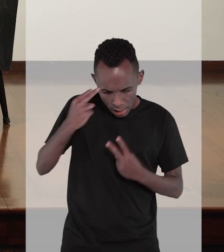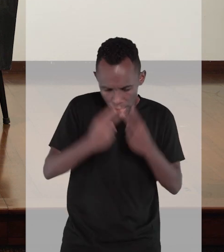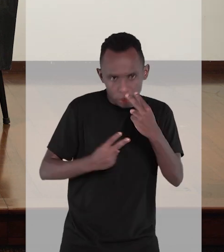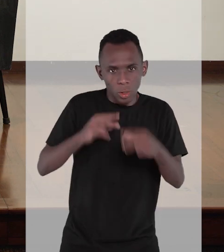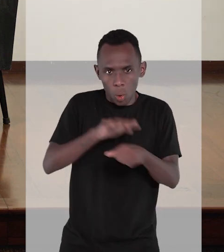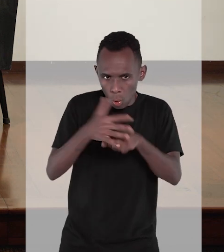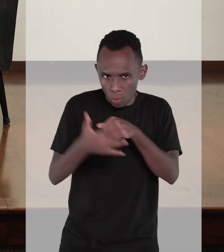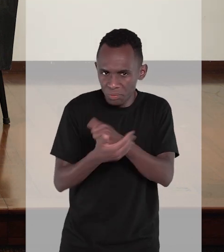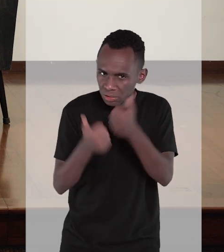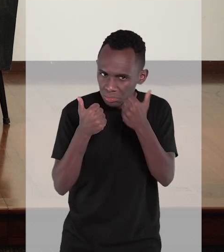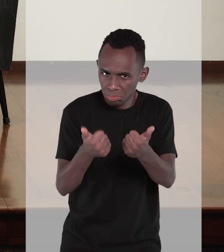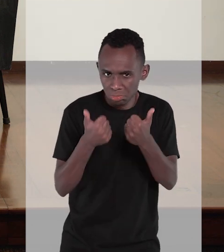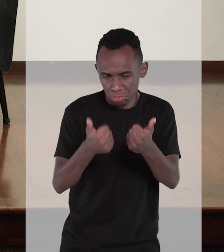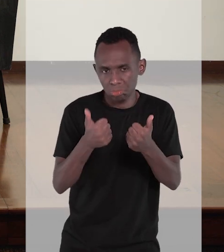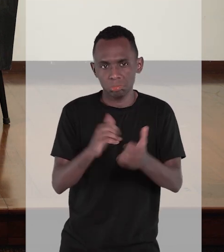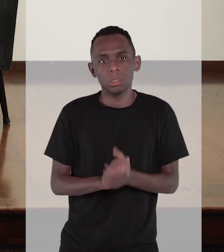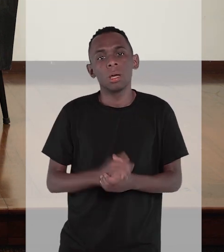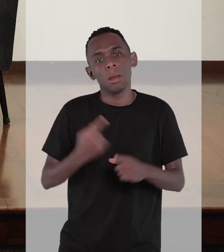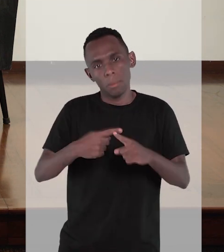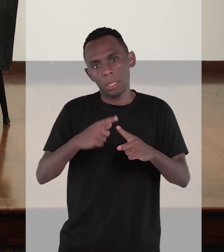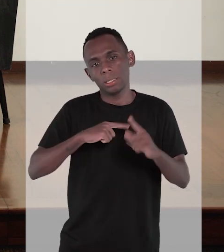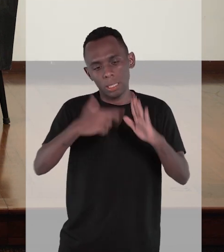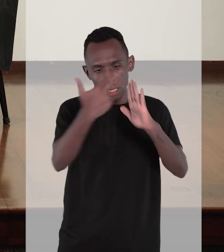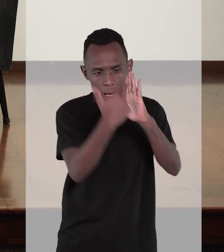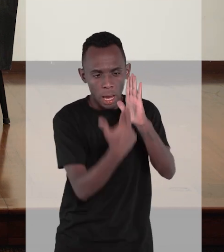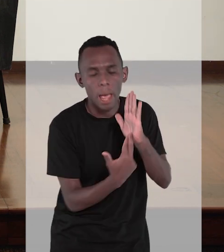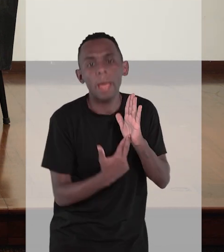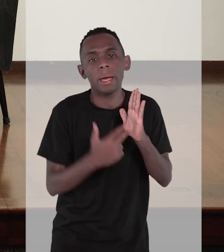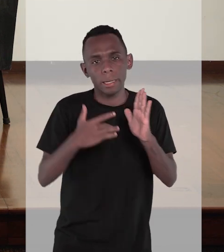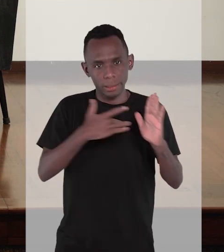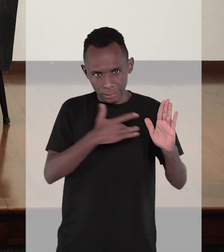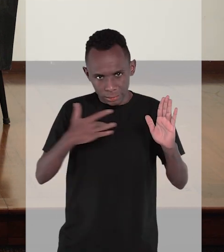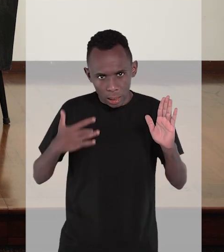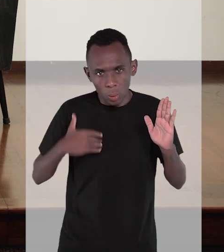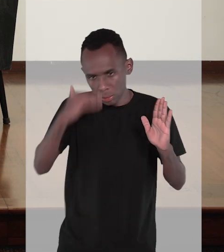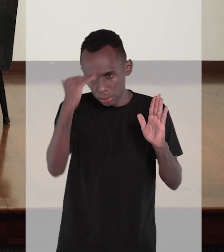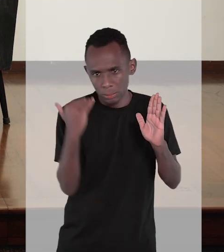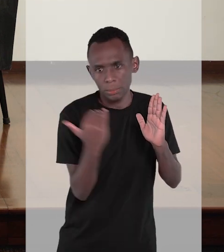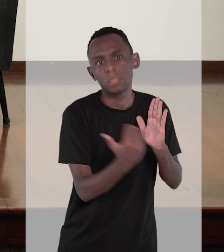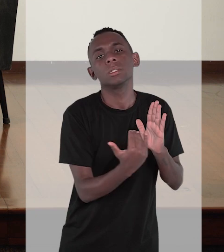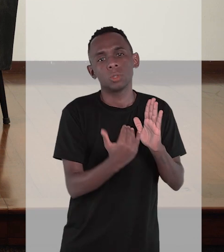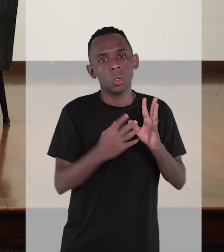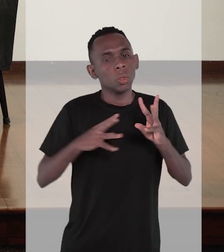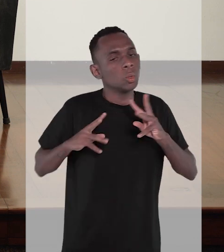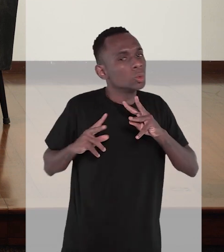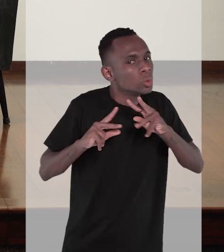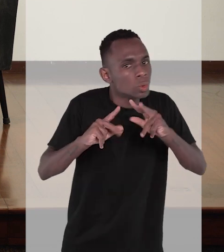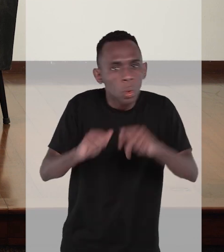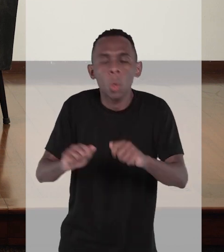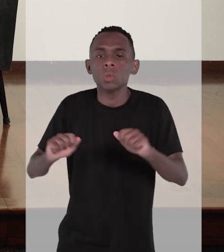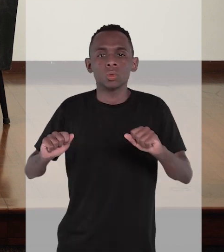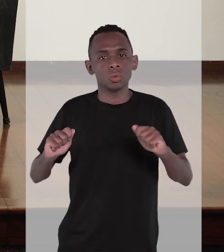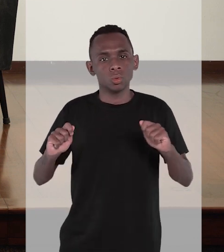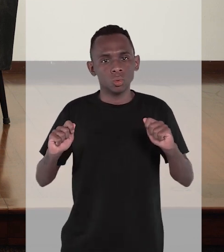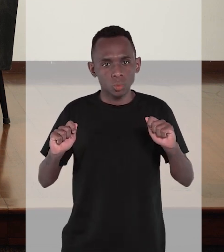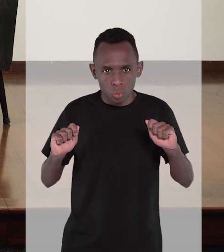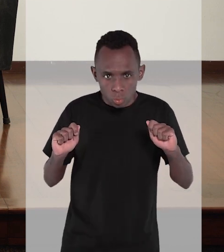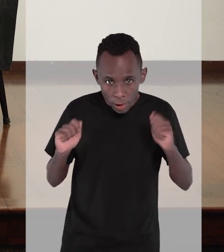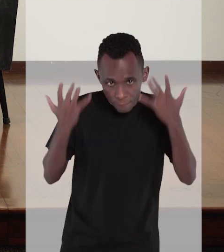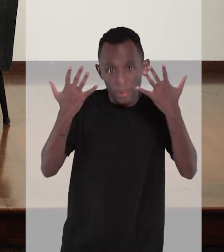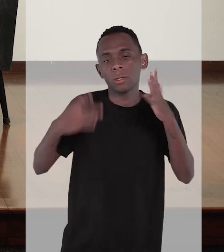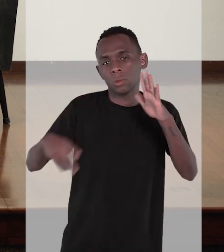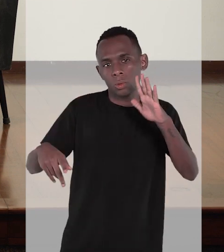todo bonitinho. E, como manda os protocolos, ainda todos em vigor, pelo menos em todos os eventos do Sempre um